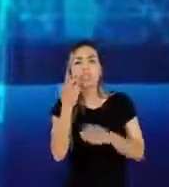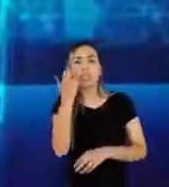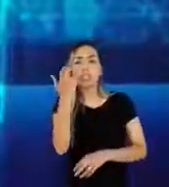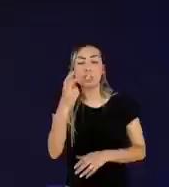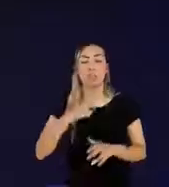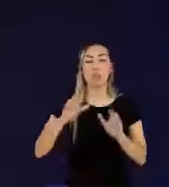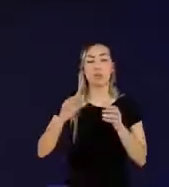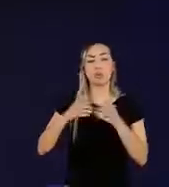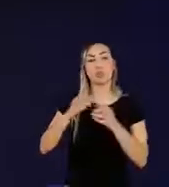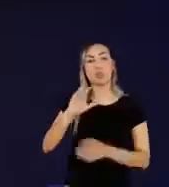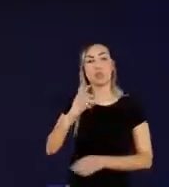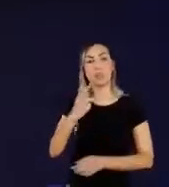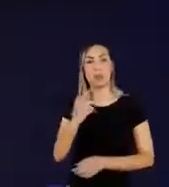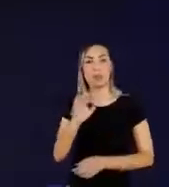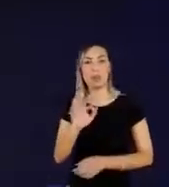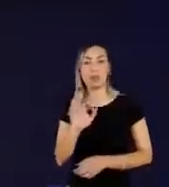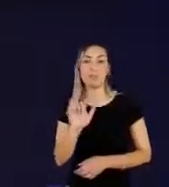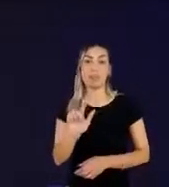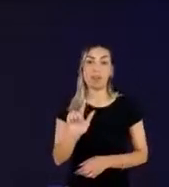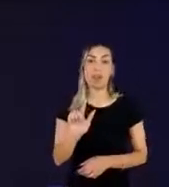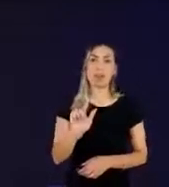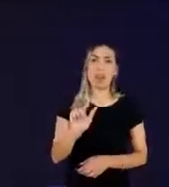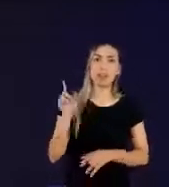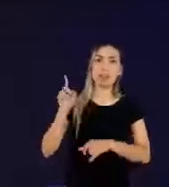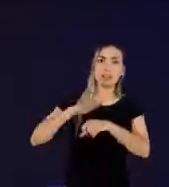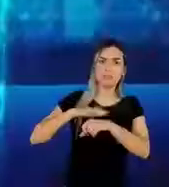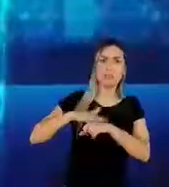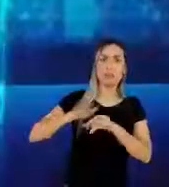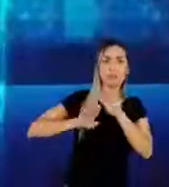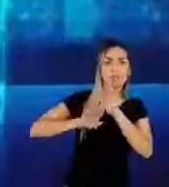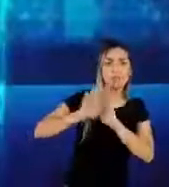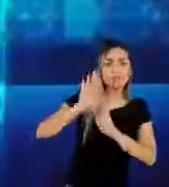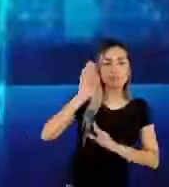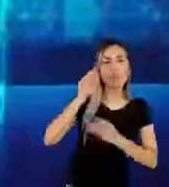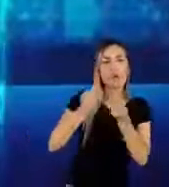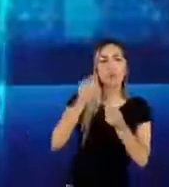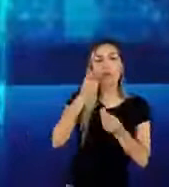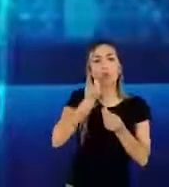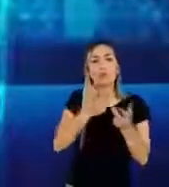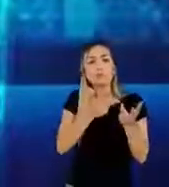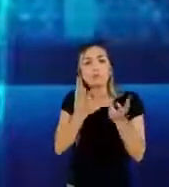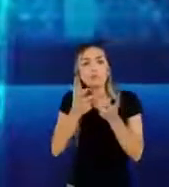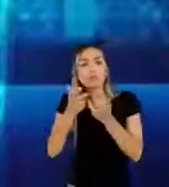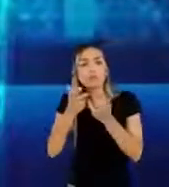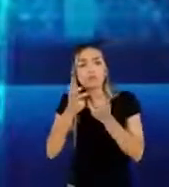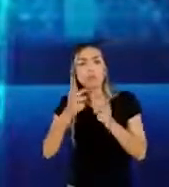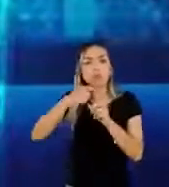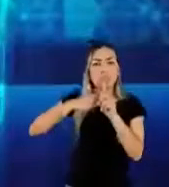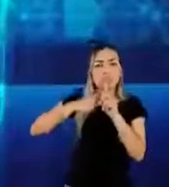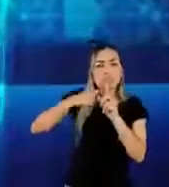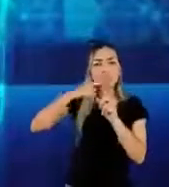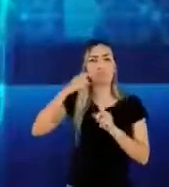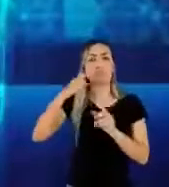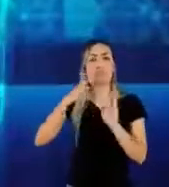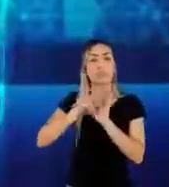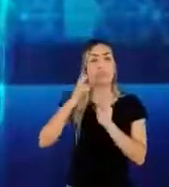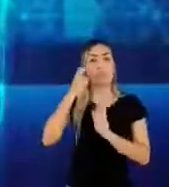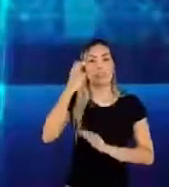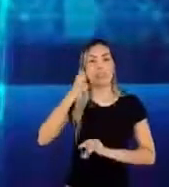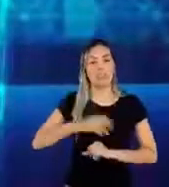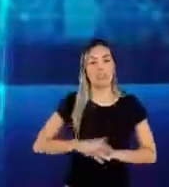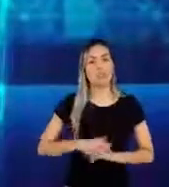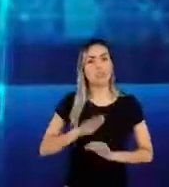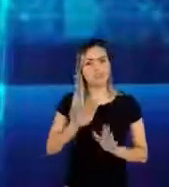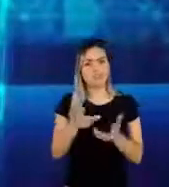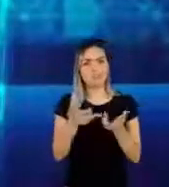está na vanguarda no Brasil no avanço da medição inteligente. Veja que nós estamos transformando a rede elétrica, que